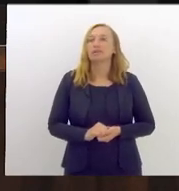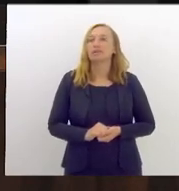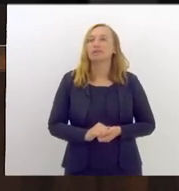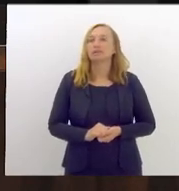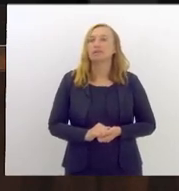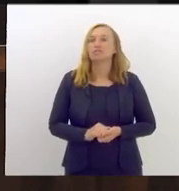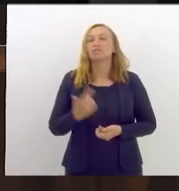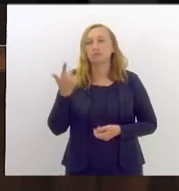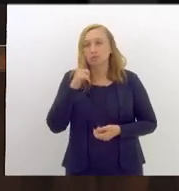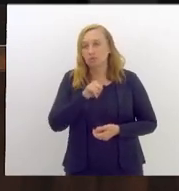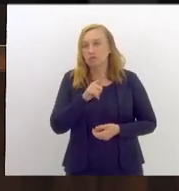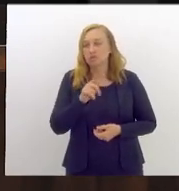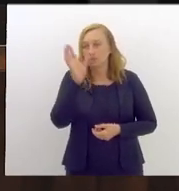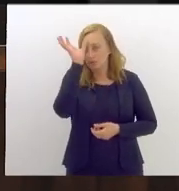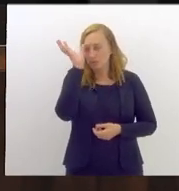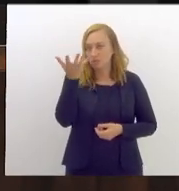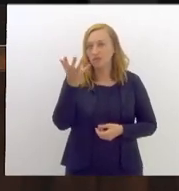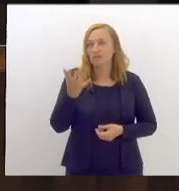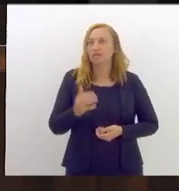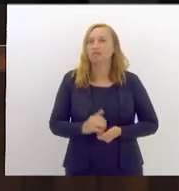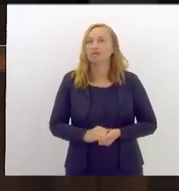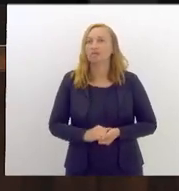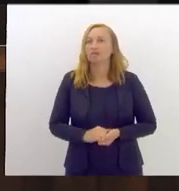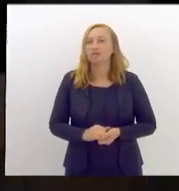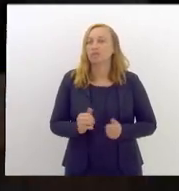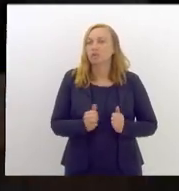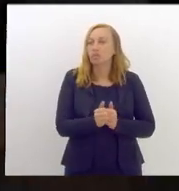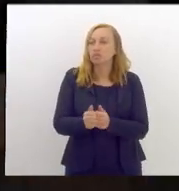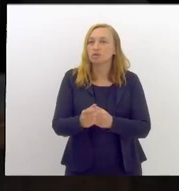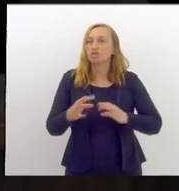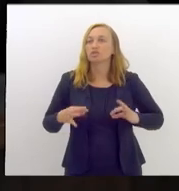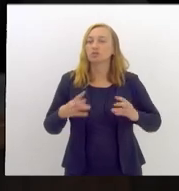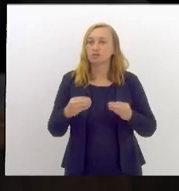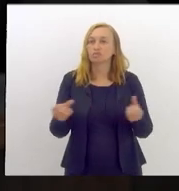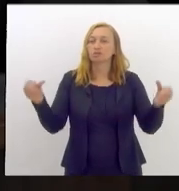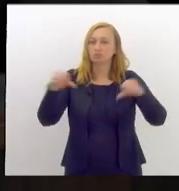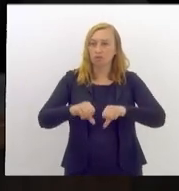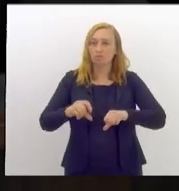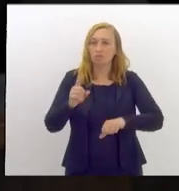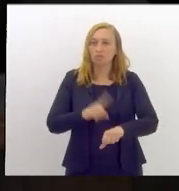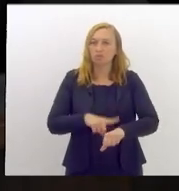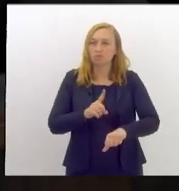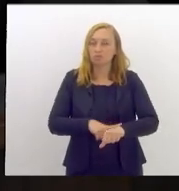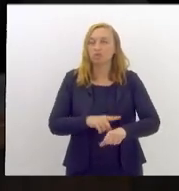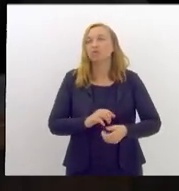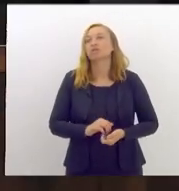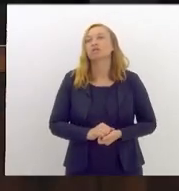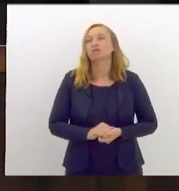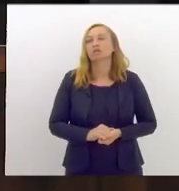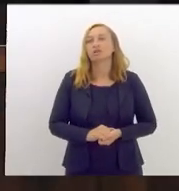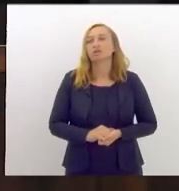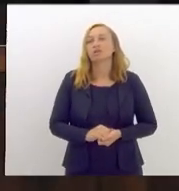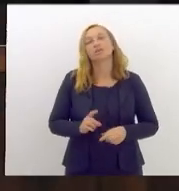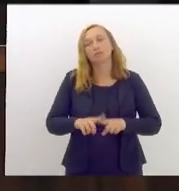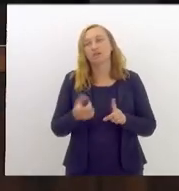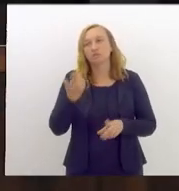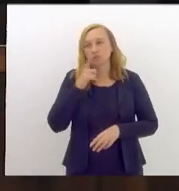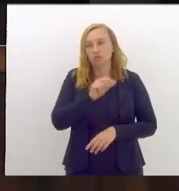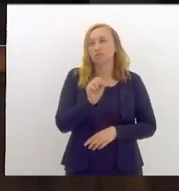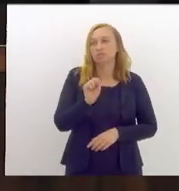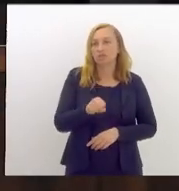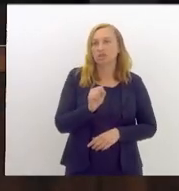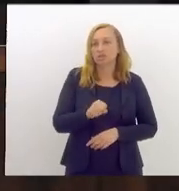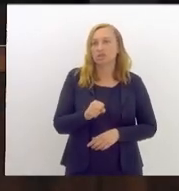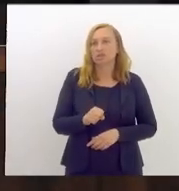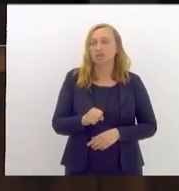a gente conseguiu é conduzir nos piores momentos uma revolto Mas conseguimos fazer